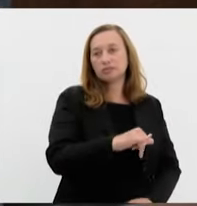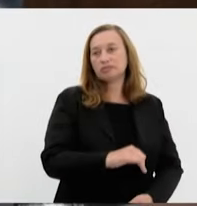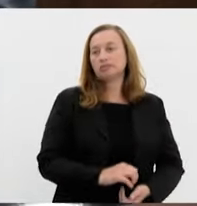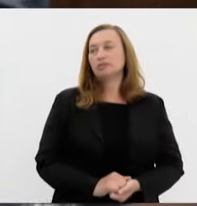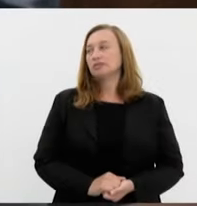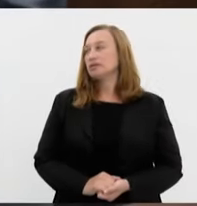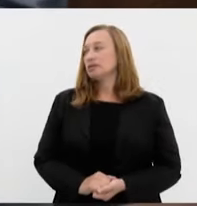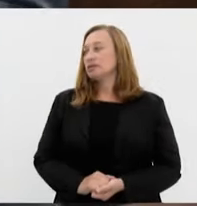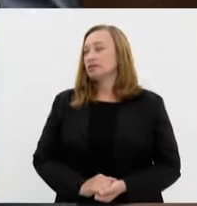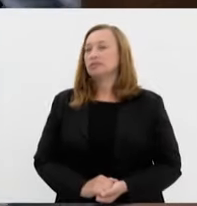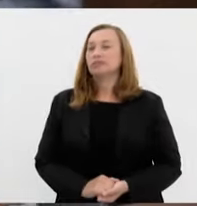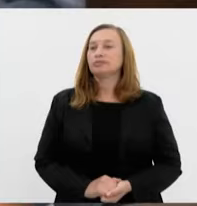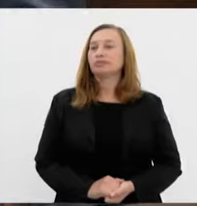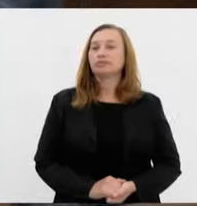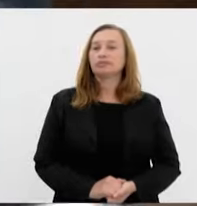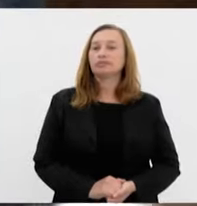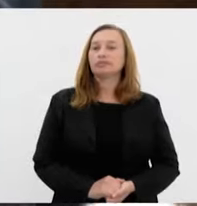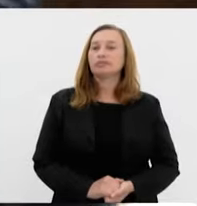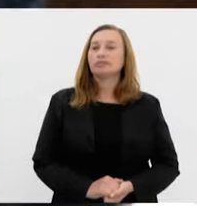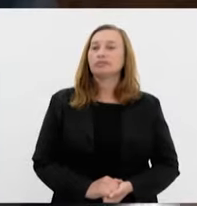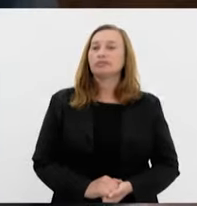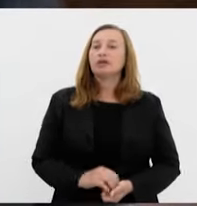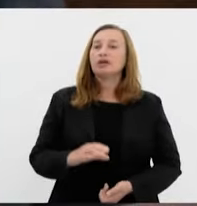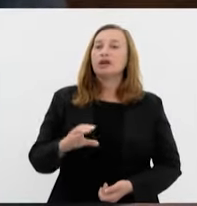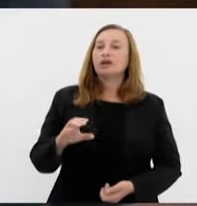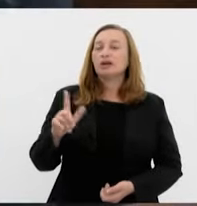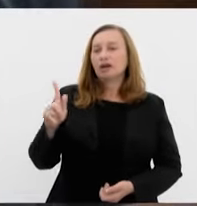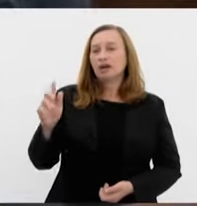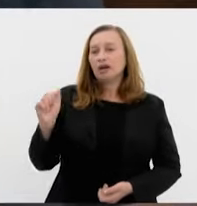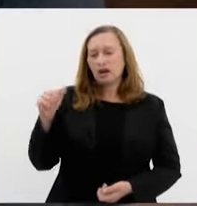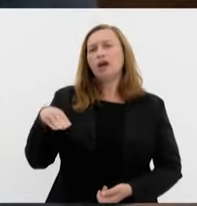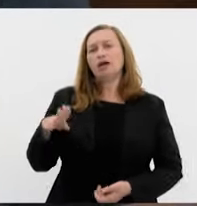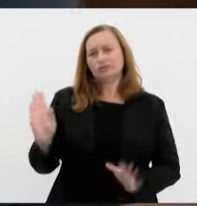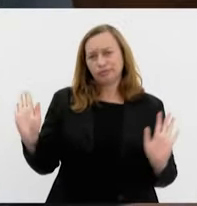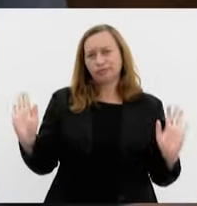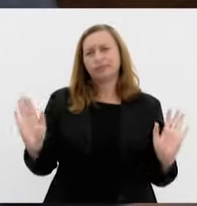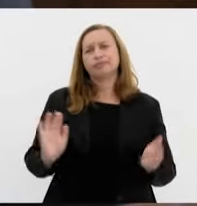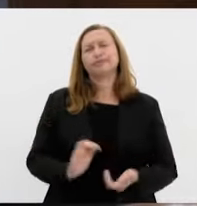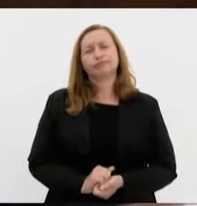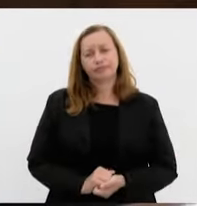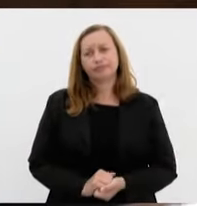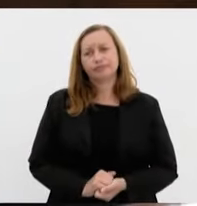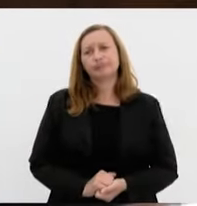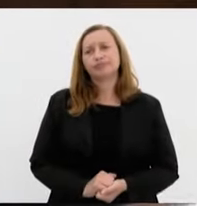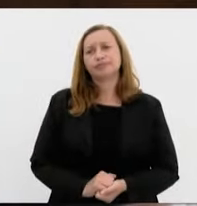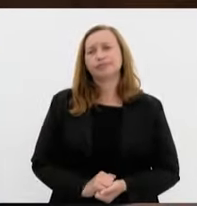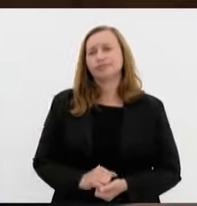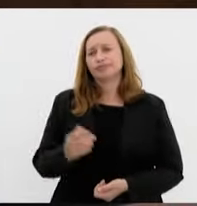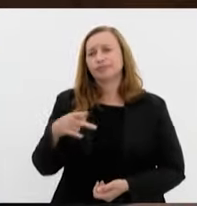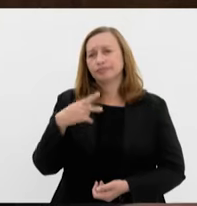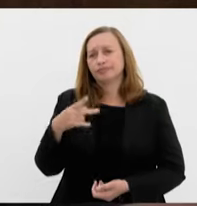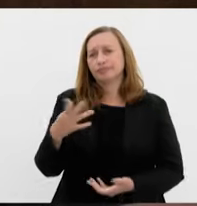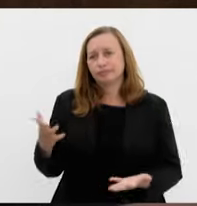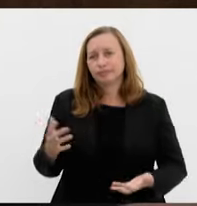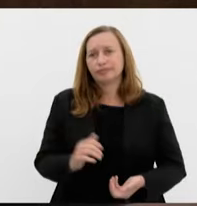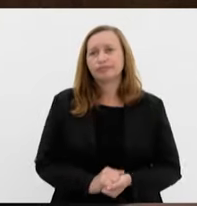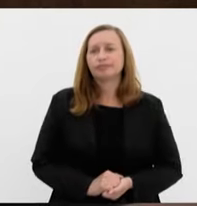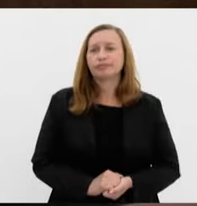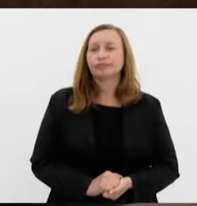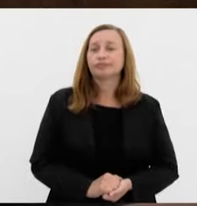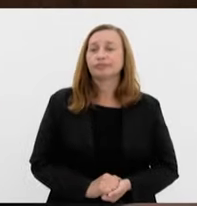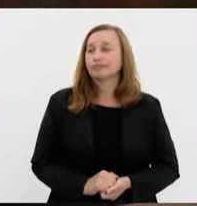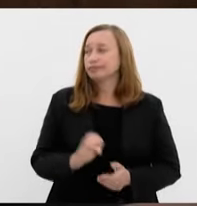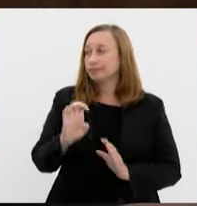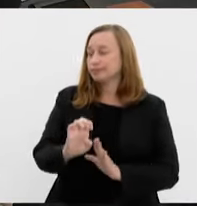marítimo bom era o gan o gan e vou concluir para dizer que esse estigma de que a